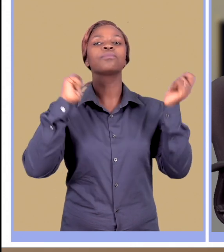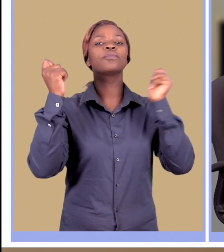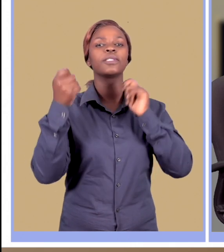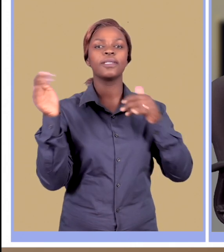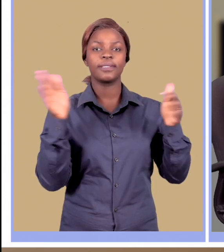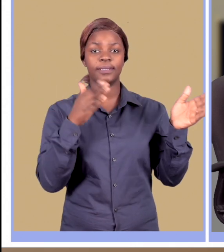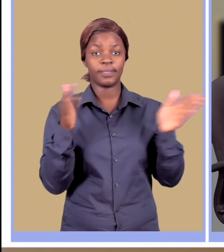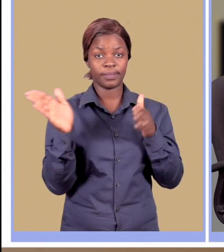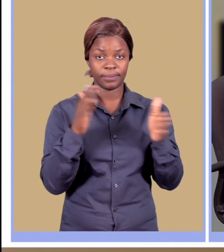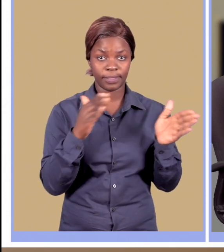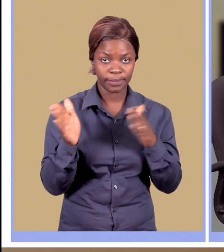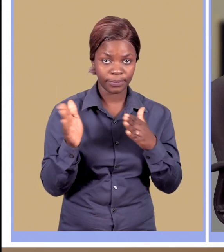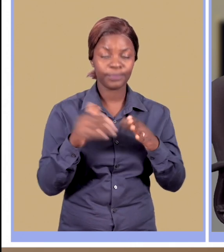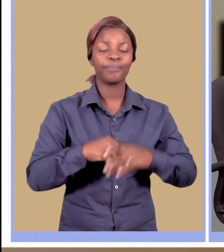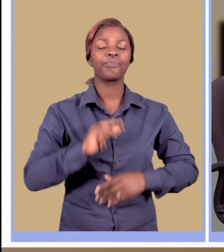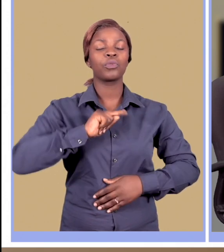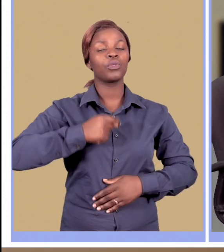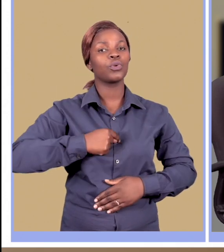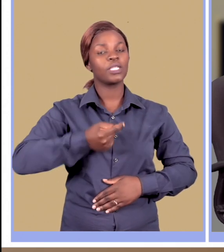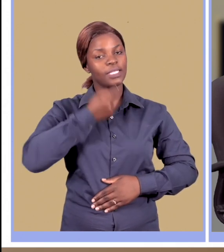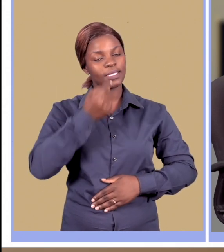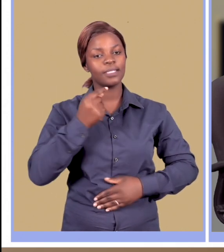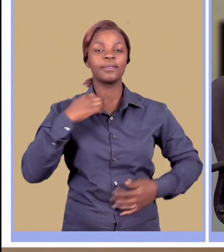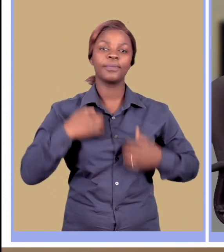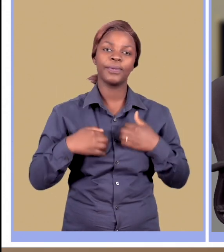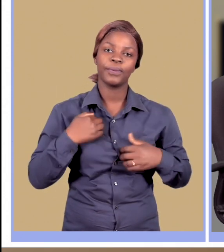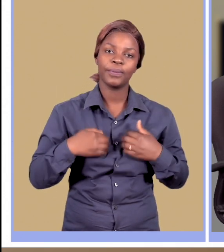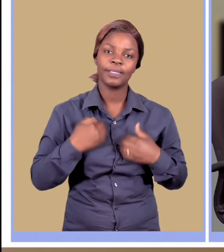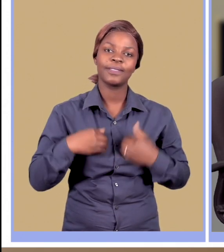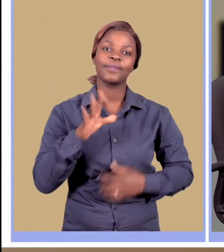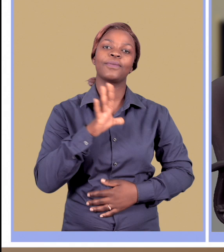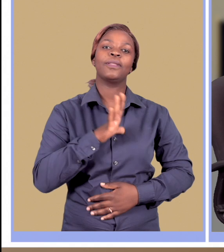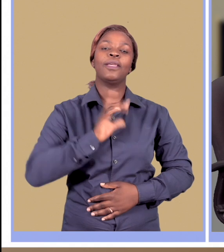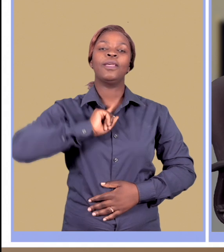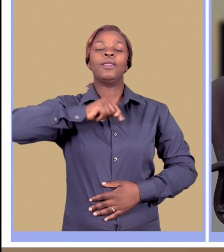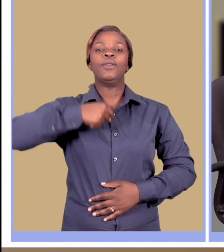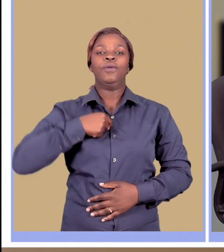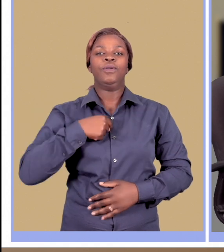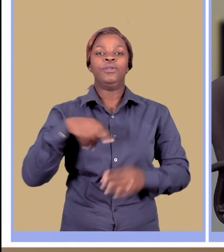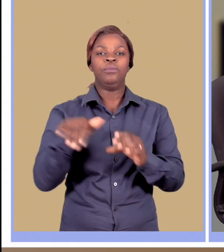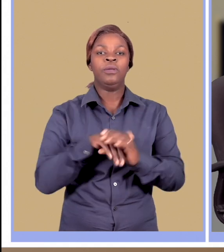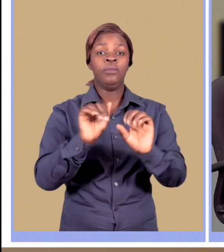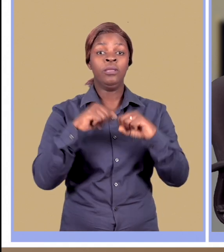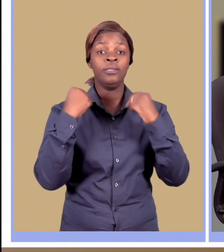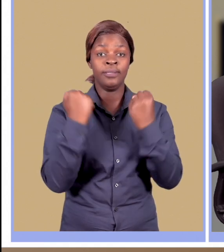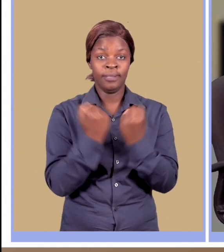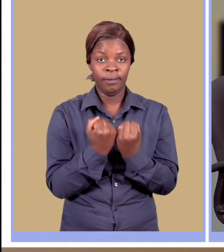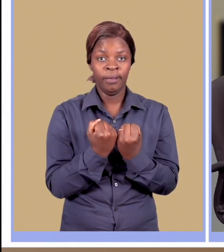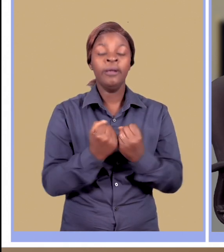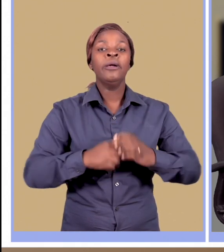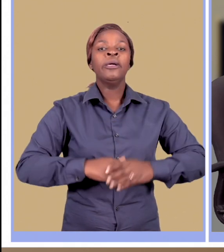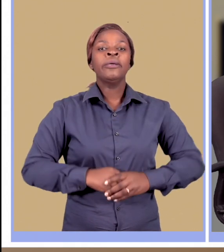sobre a questão das mudanças climáticas e mostramos a nossa grande preocupação como membros do fórum que nós